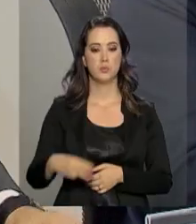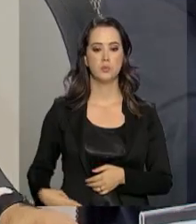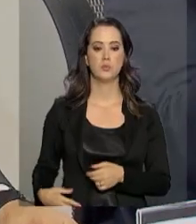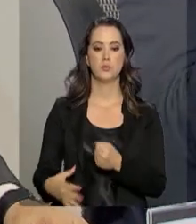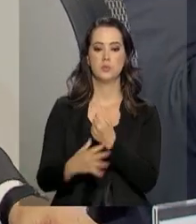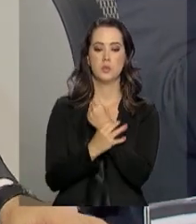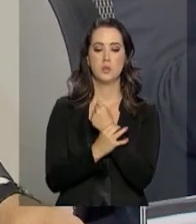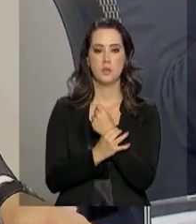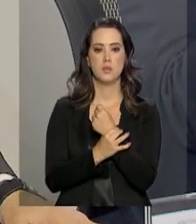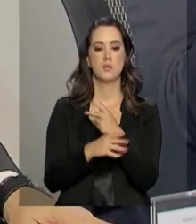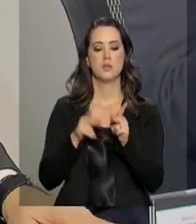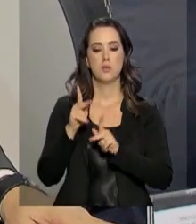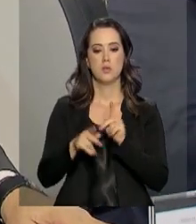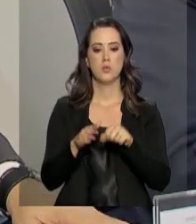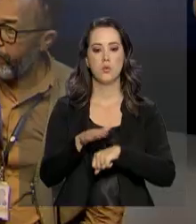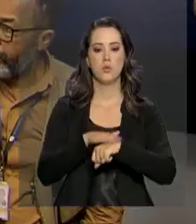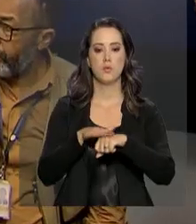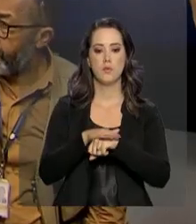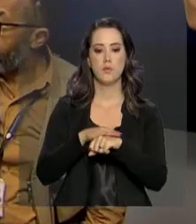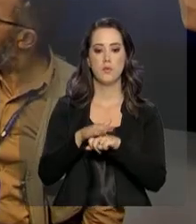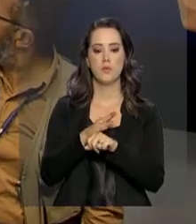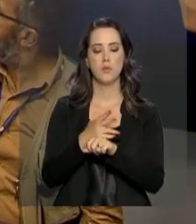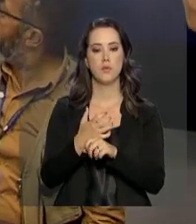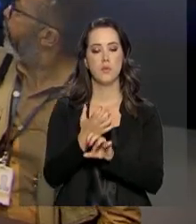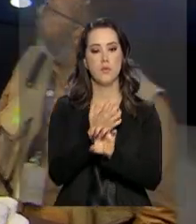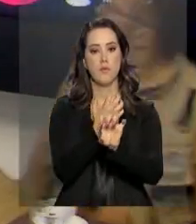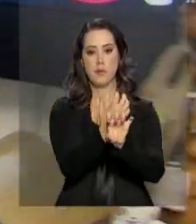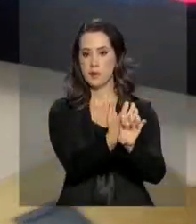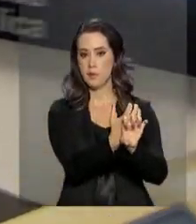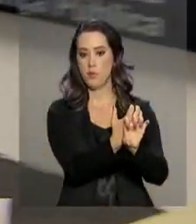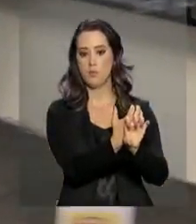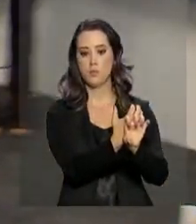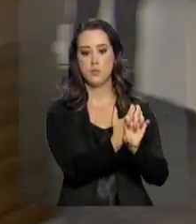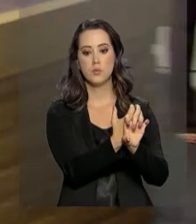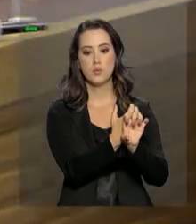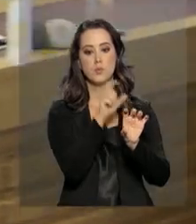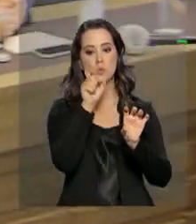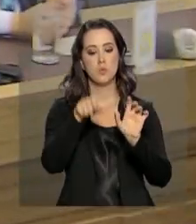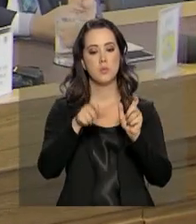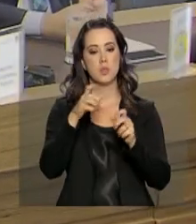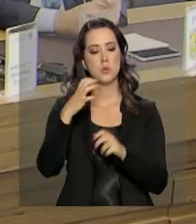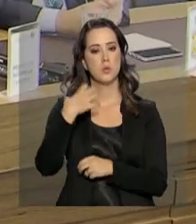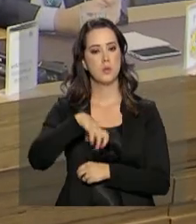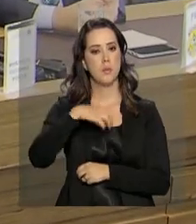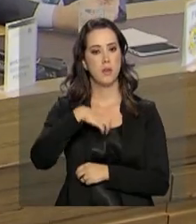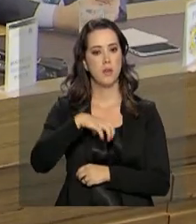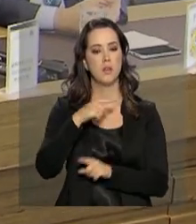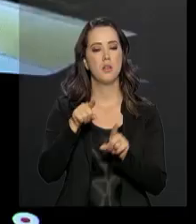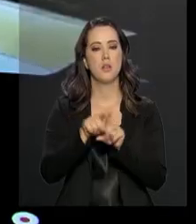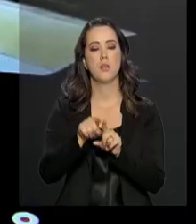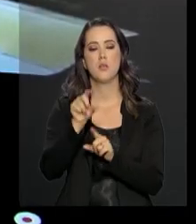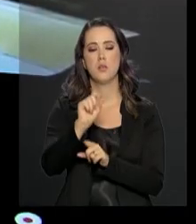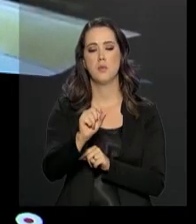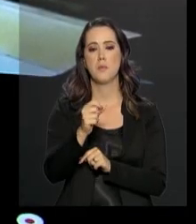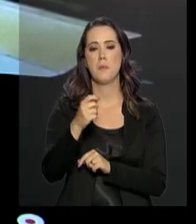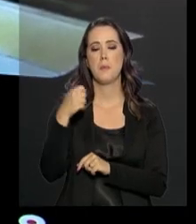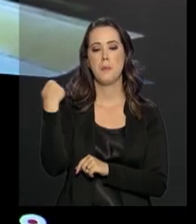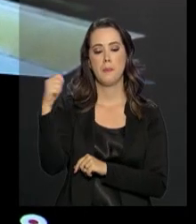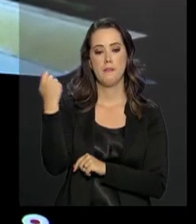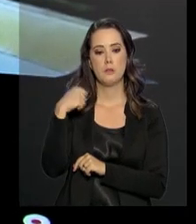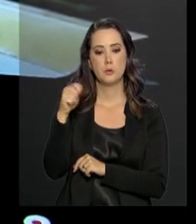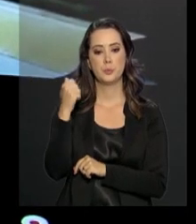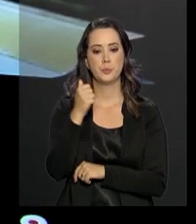raul jungmann conversa por videoconferência com representantes da segurança da bahia rio grande do sul rio de janeiro e